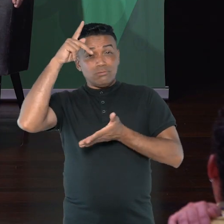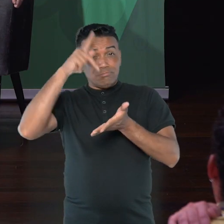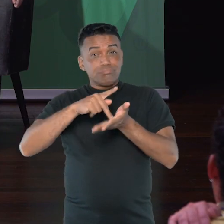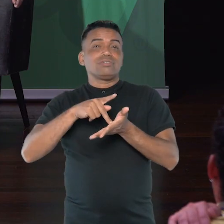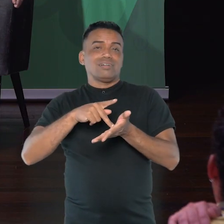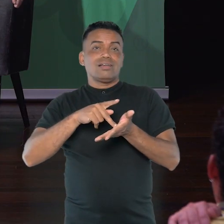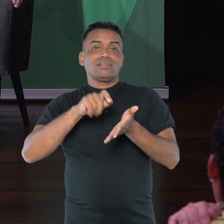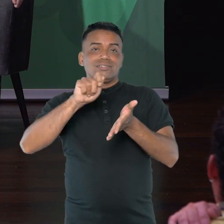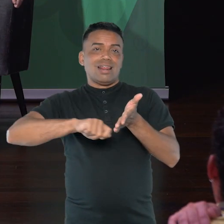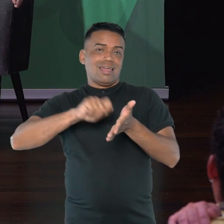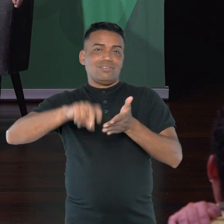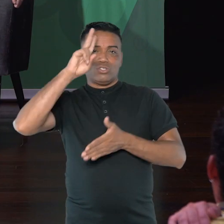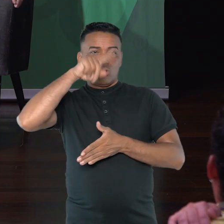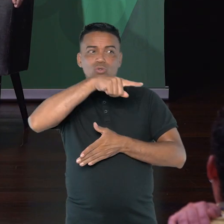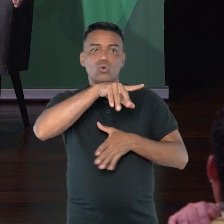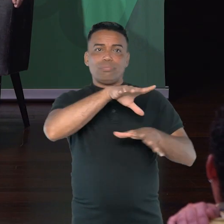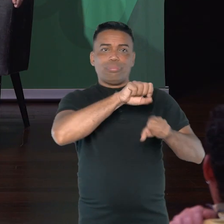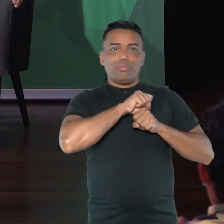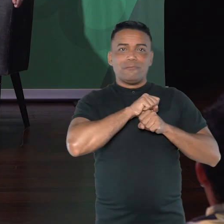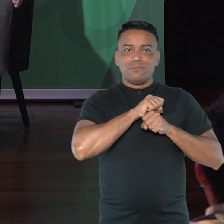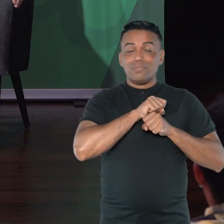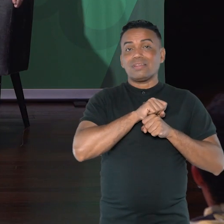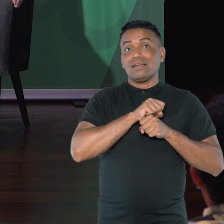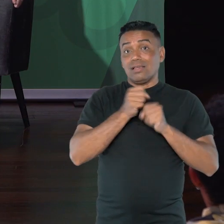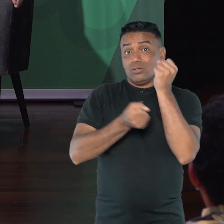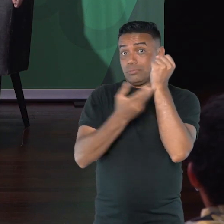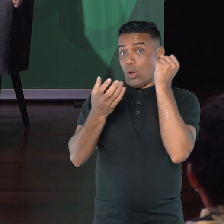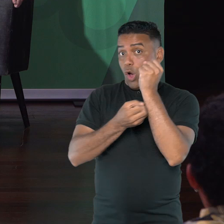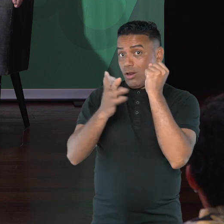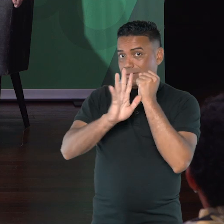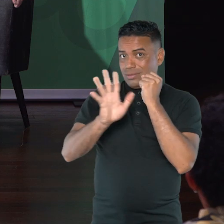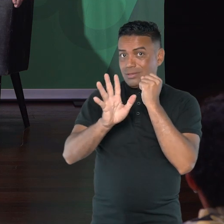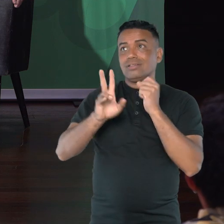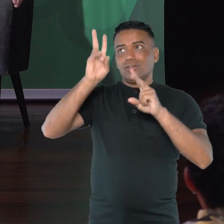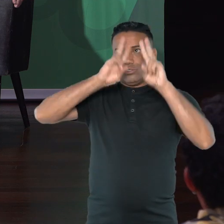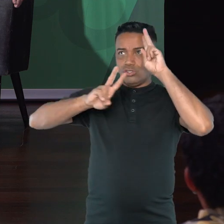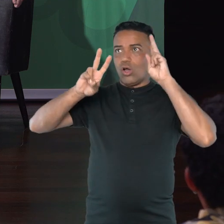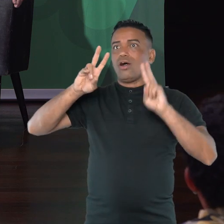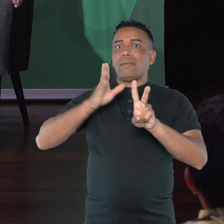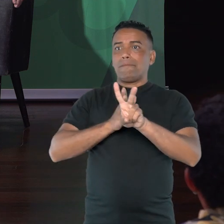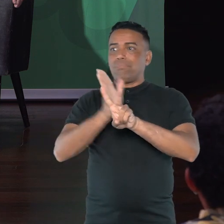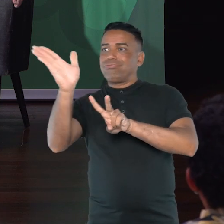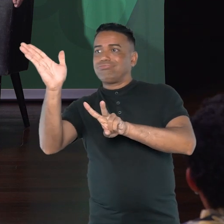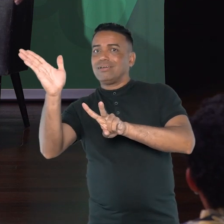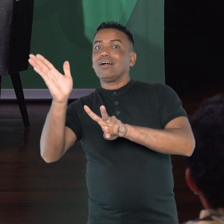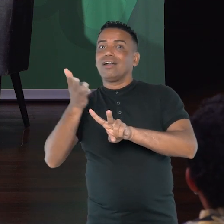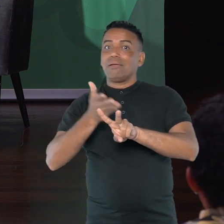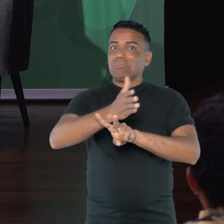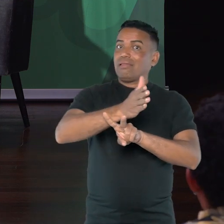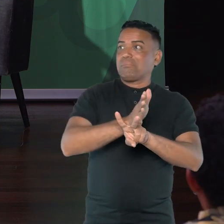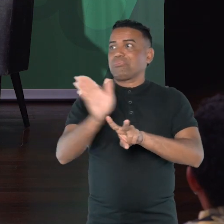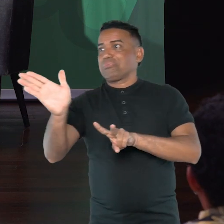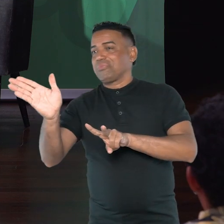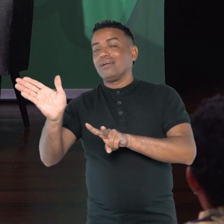E aí você fala para não dar spoiler, mas esse realmente não vou dar, porque aí acontece a história envereda por outro caminho e